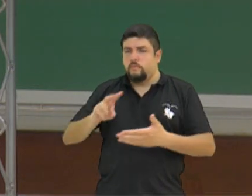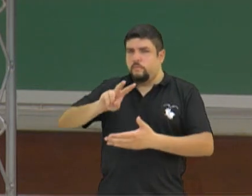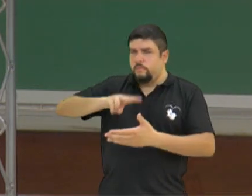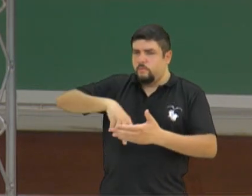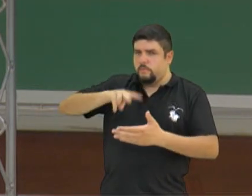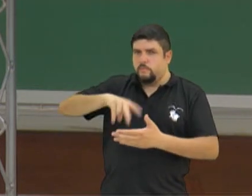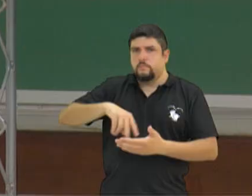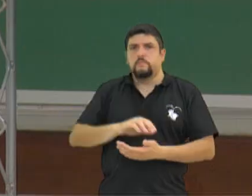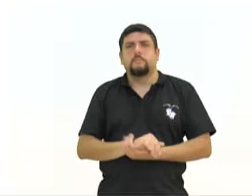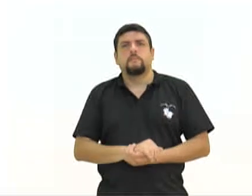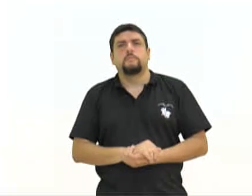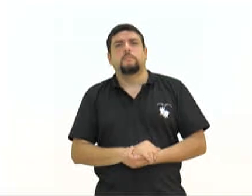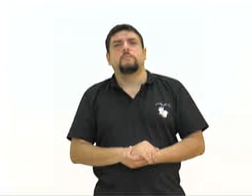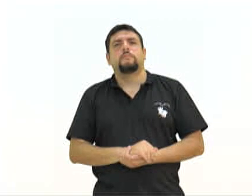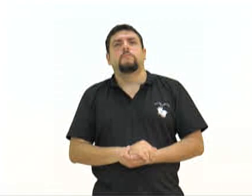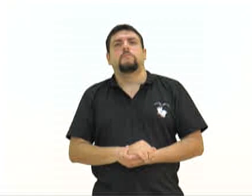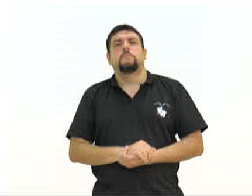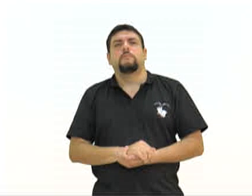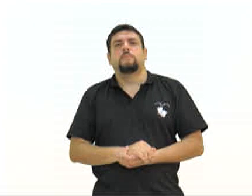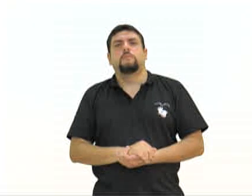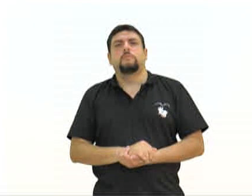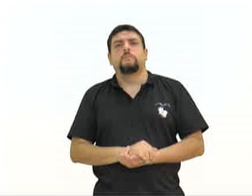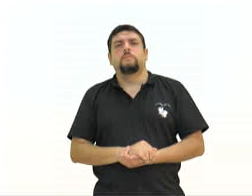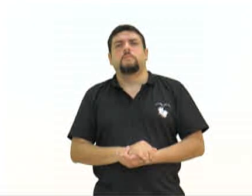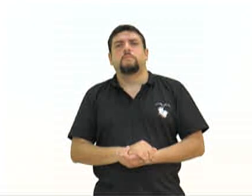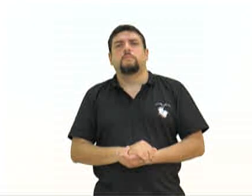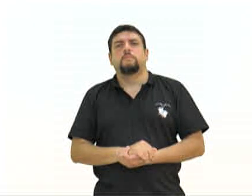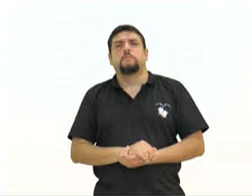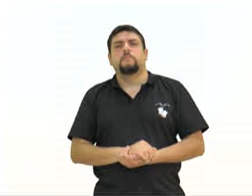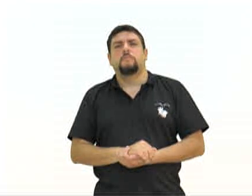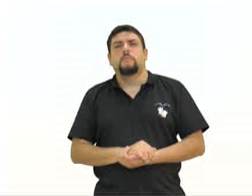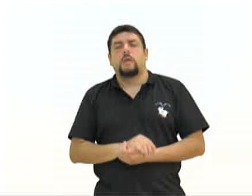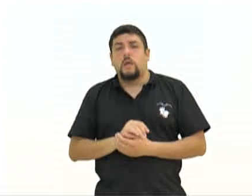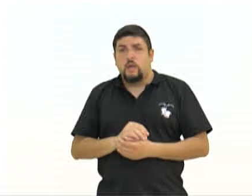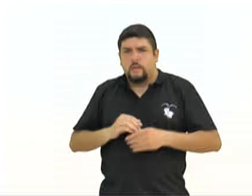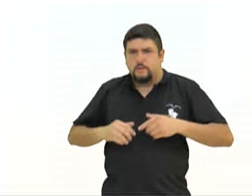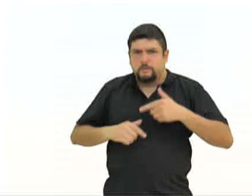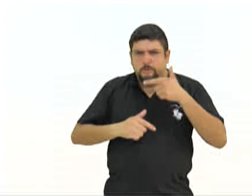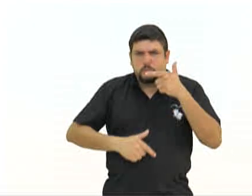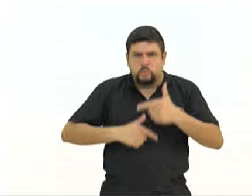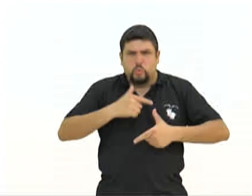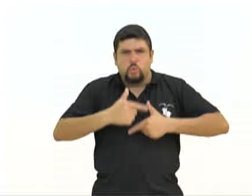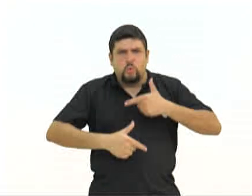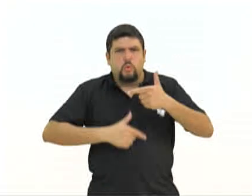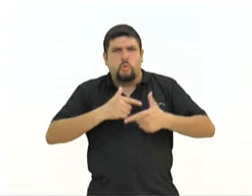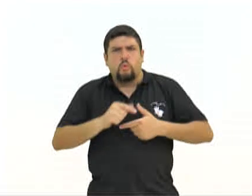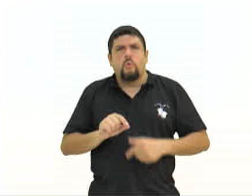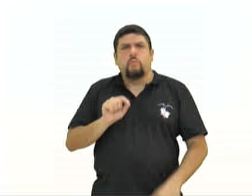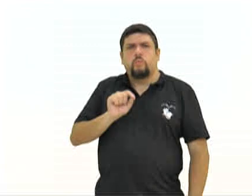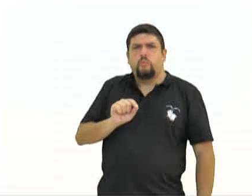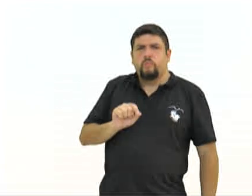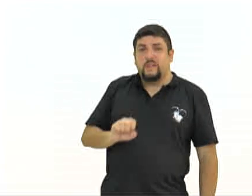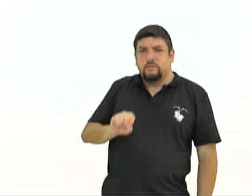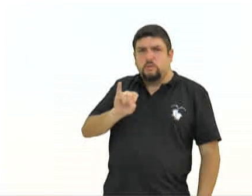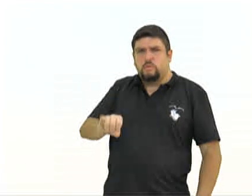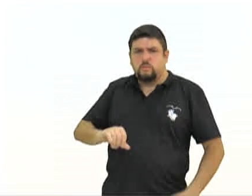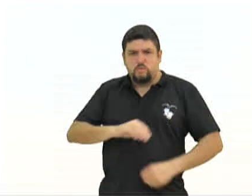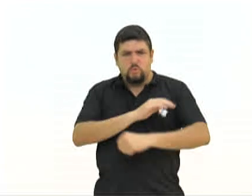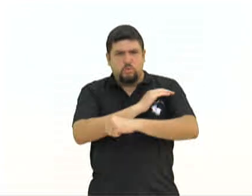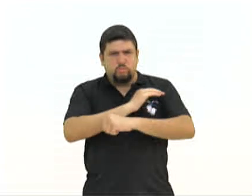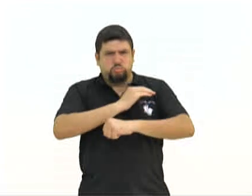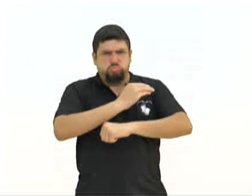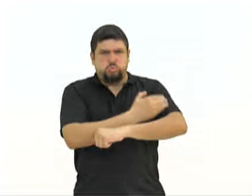comigo? Foram tarefas que só podiam ser realizadas por alguém com força sobre-humana, como enfrentar